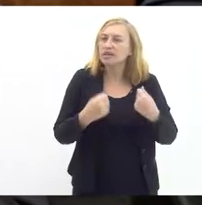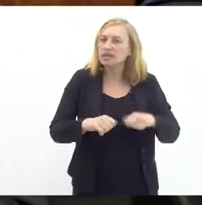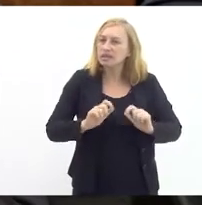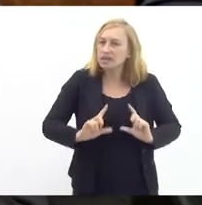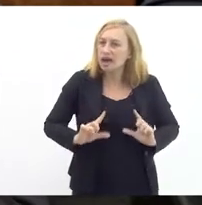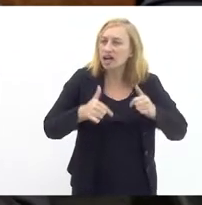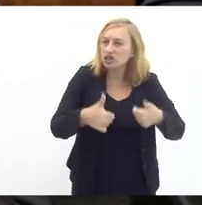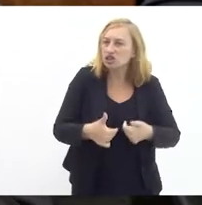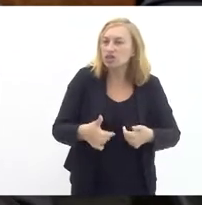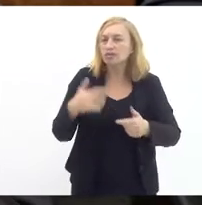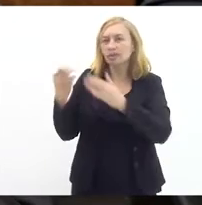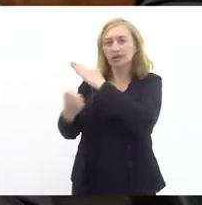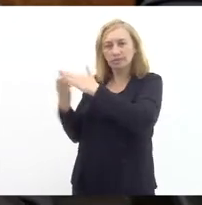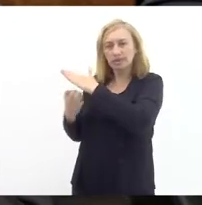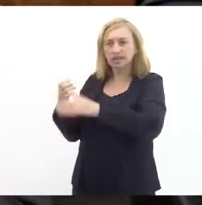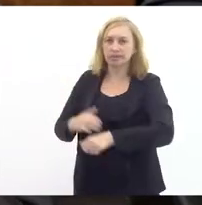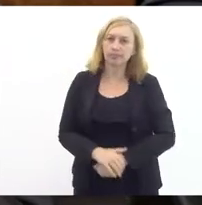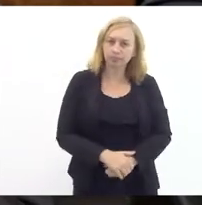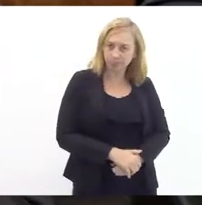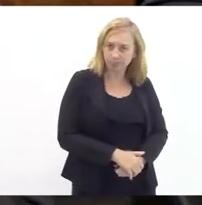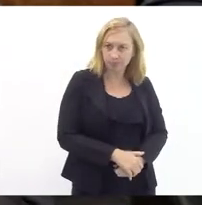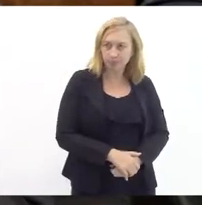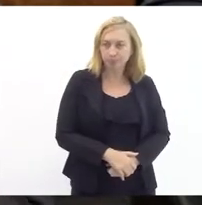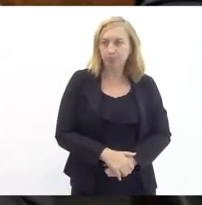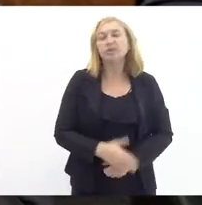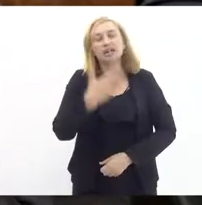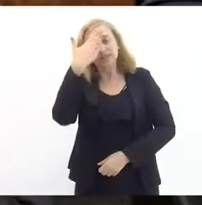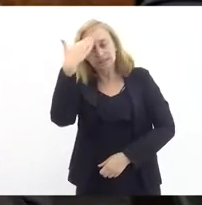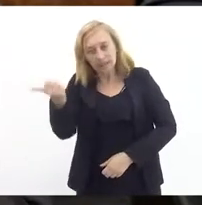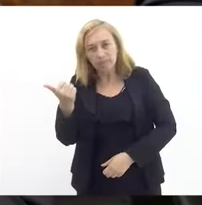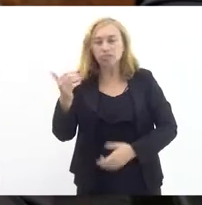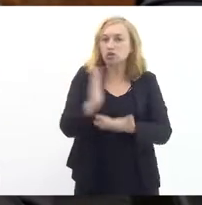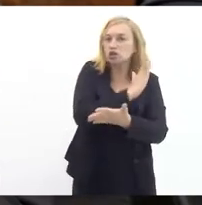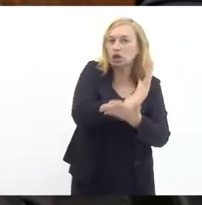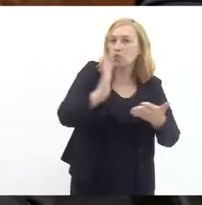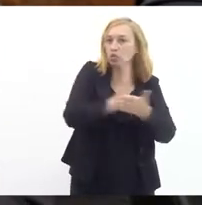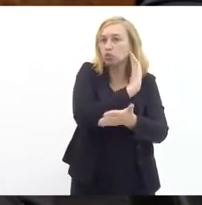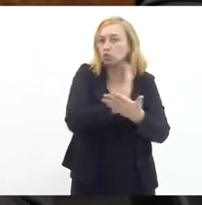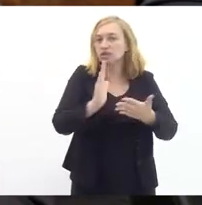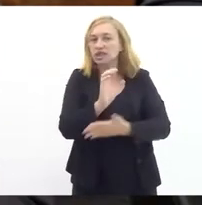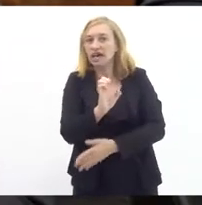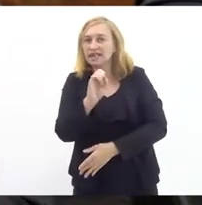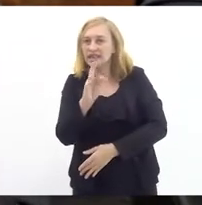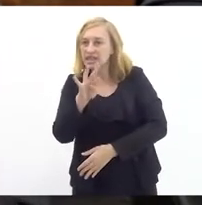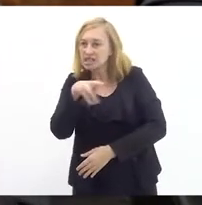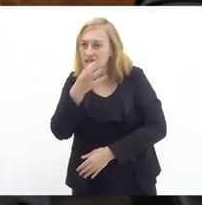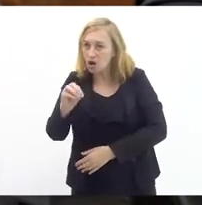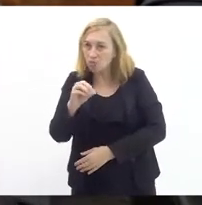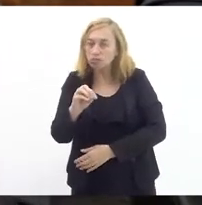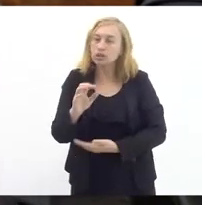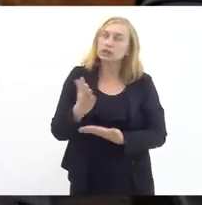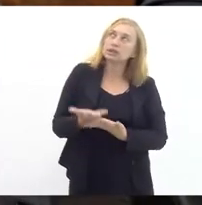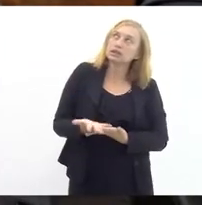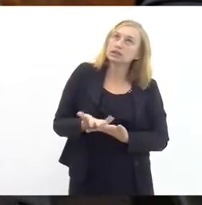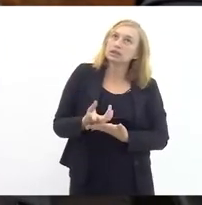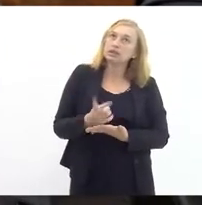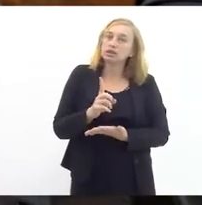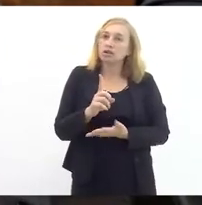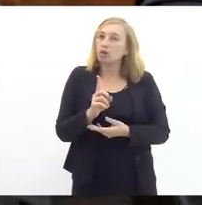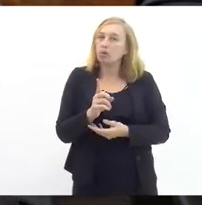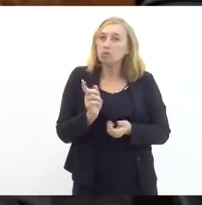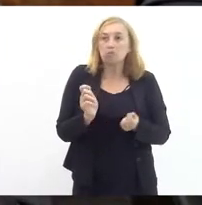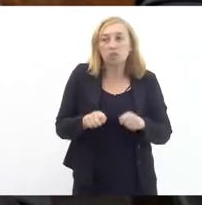atendidas pela concessionária. A gente sabe que algumas estações talvez isso não seja